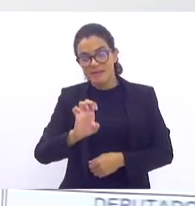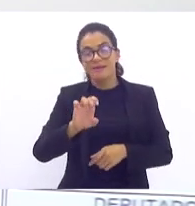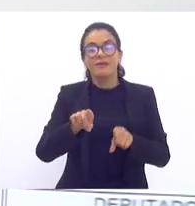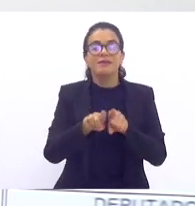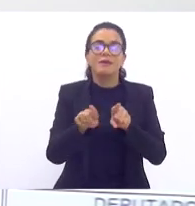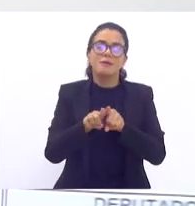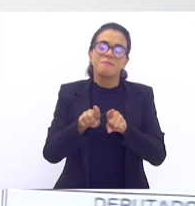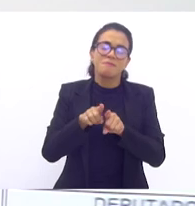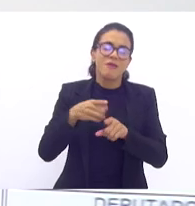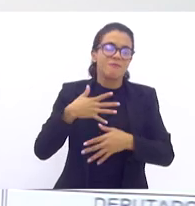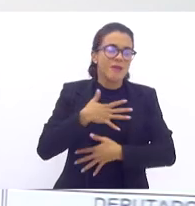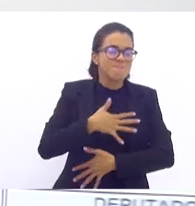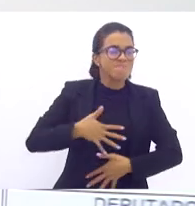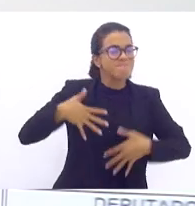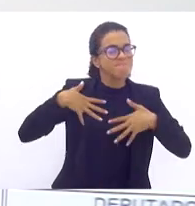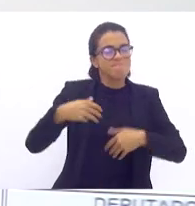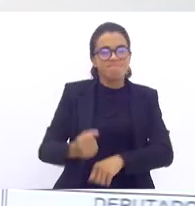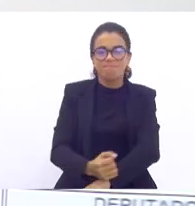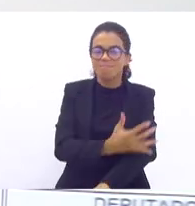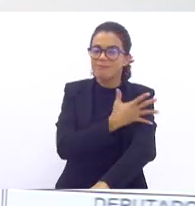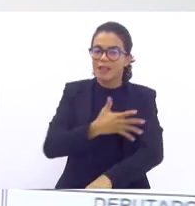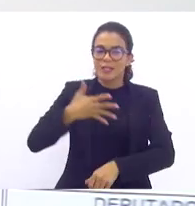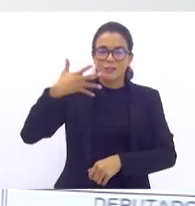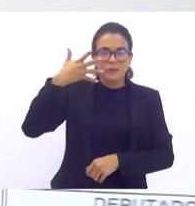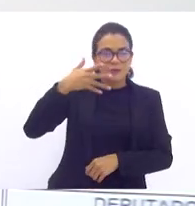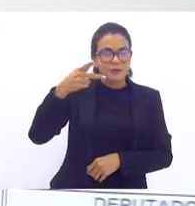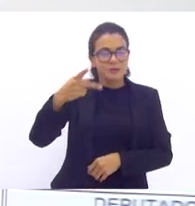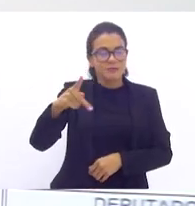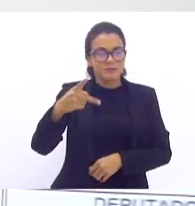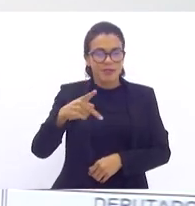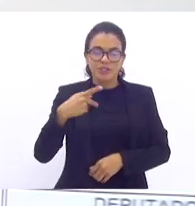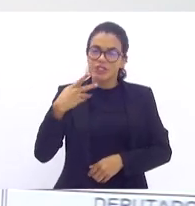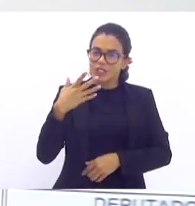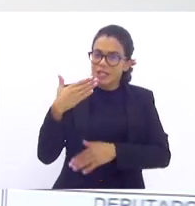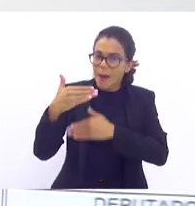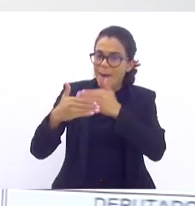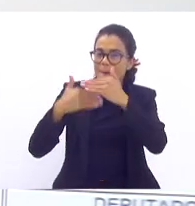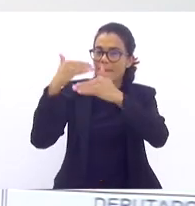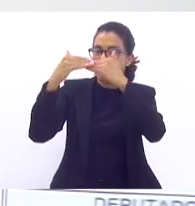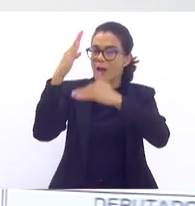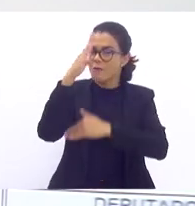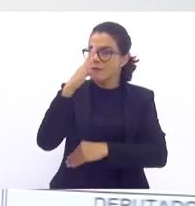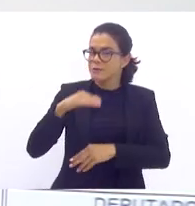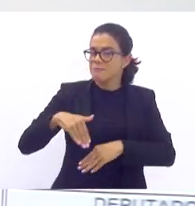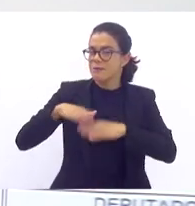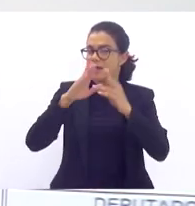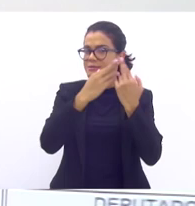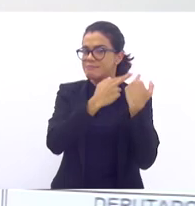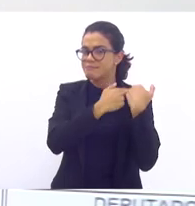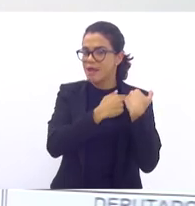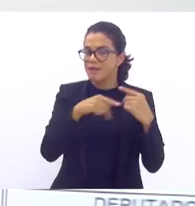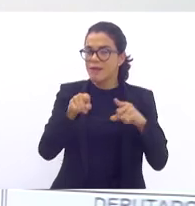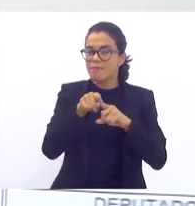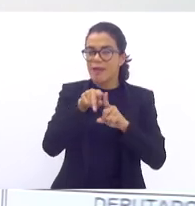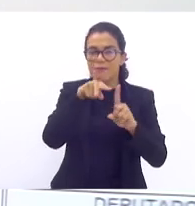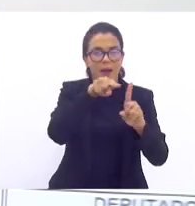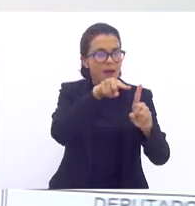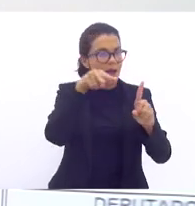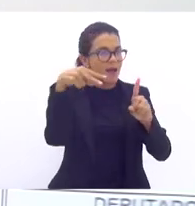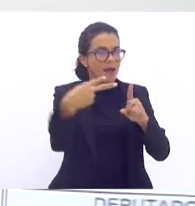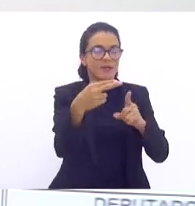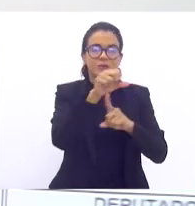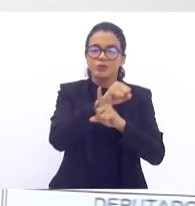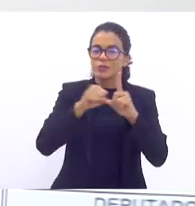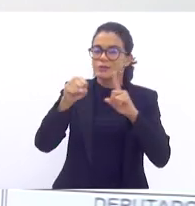eu acho que a gente tá construindo um Brasil com mais responsabilidade com olhar social mais consistente